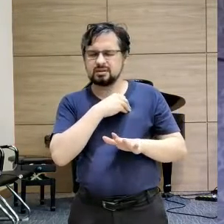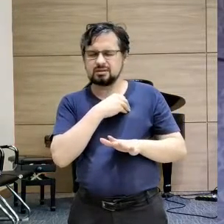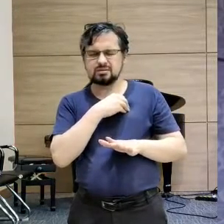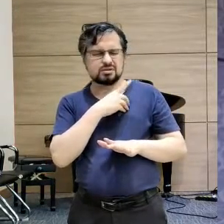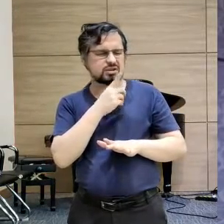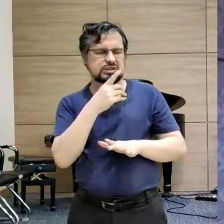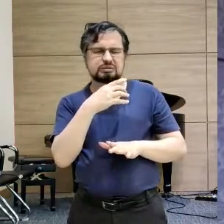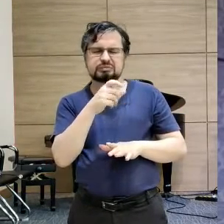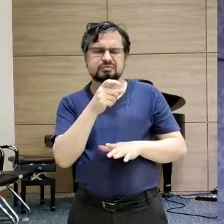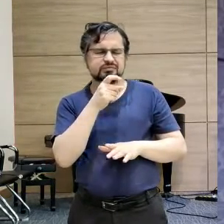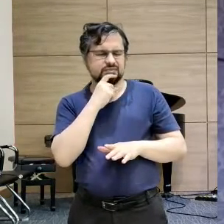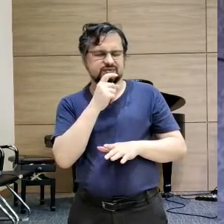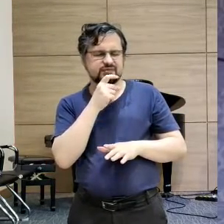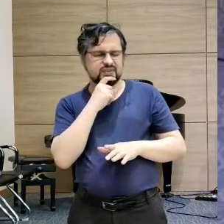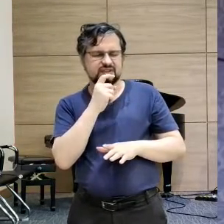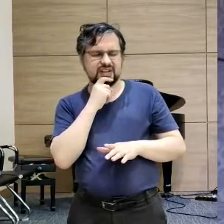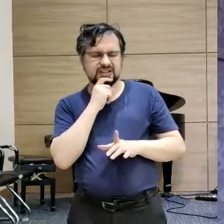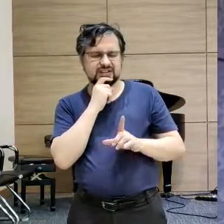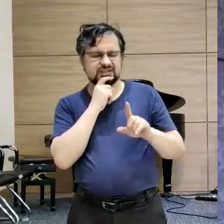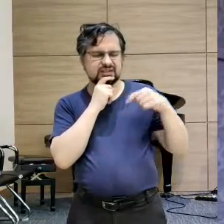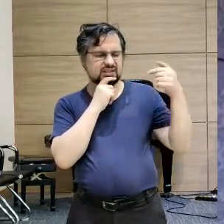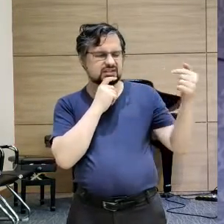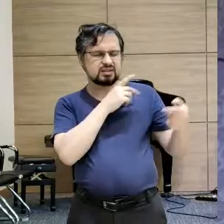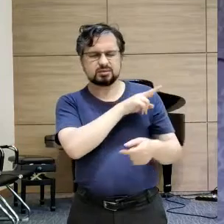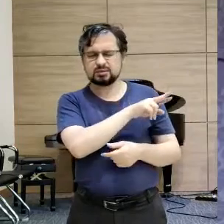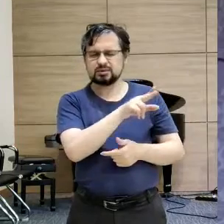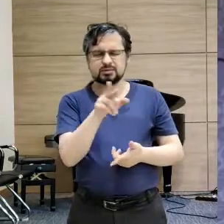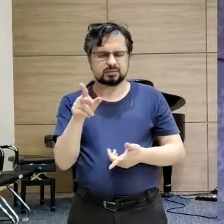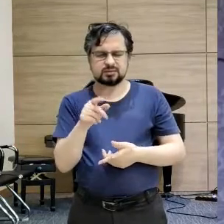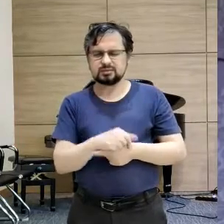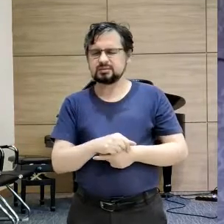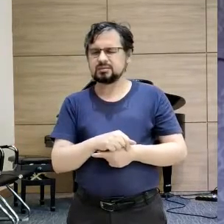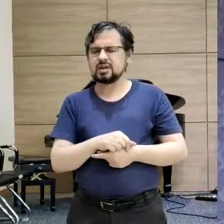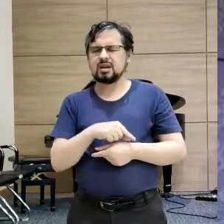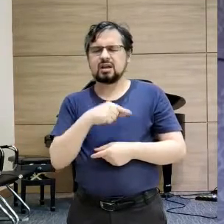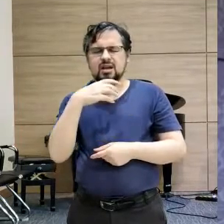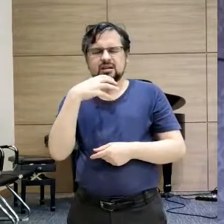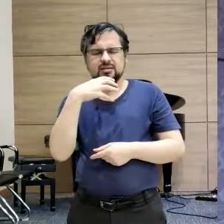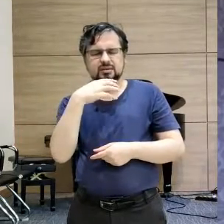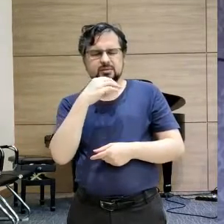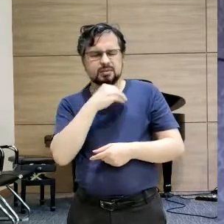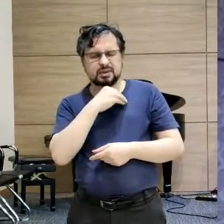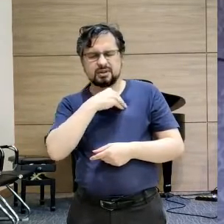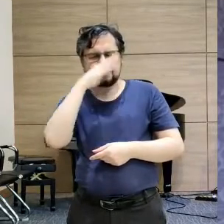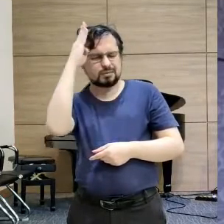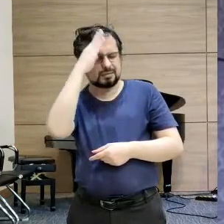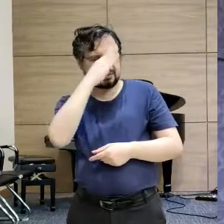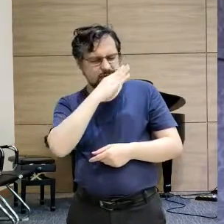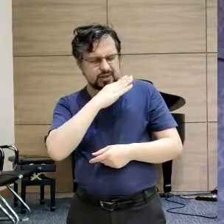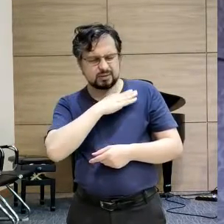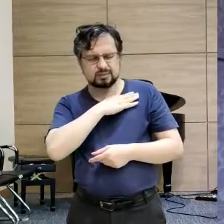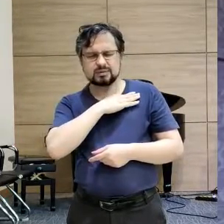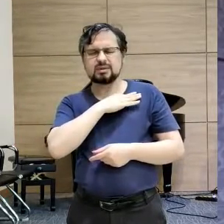de indiferença em relação a um irmão, a uma irmã, às vezes o pecado de crueldade, às